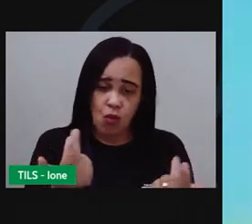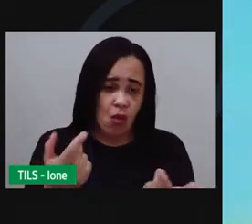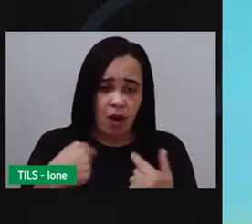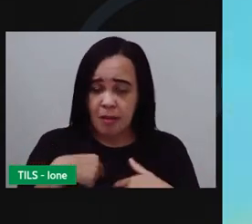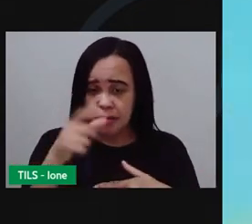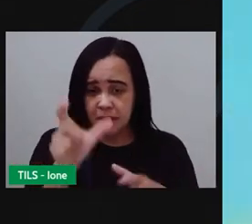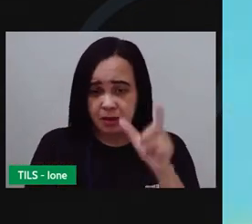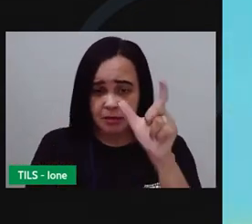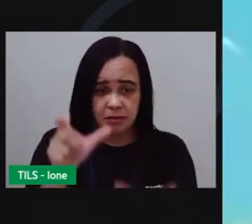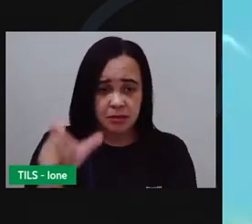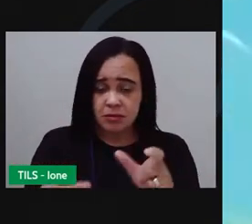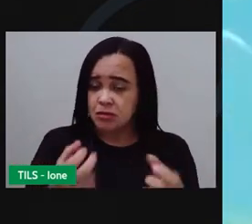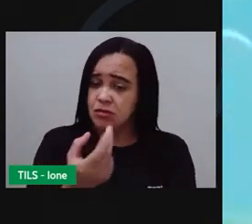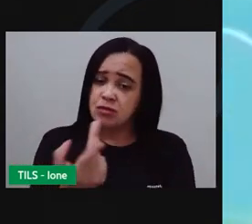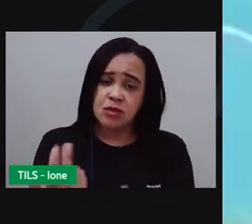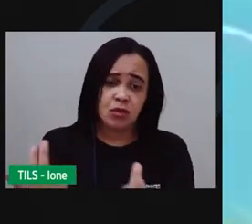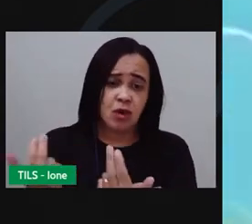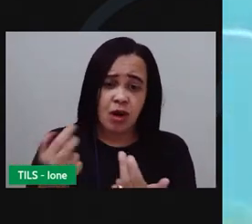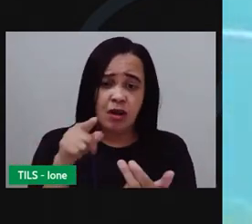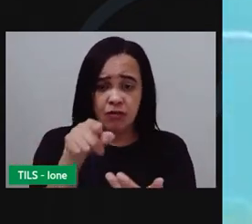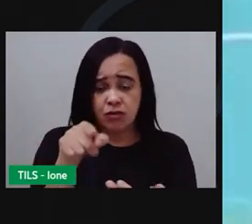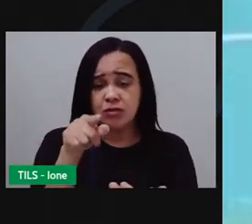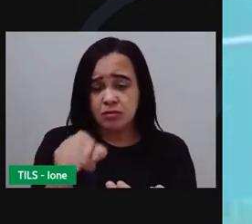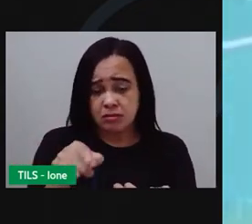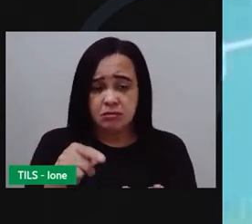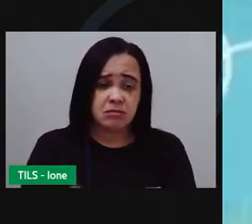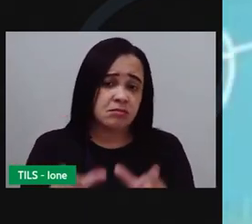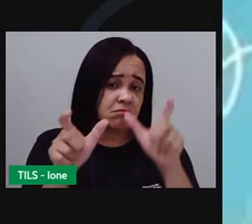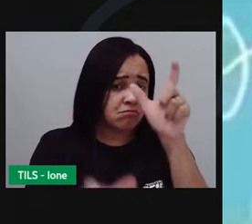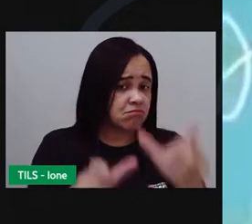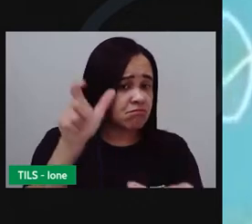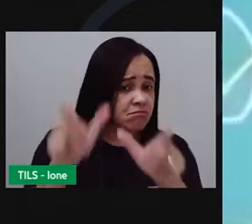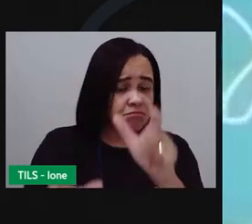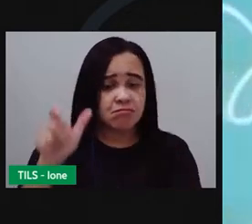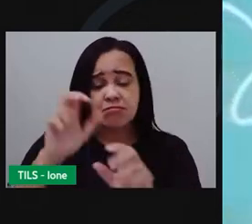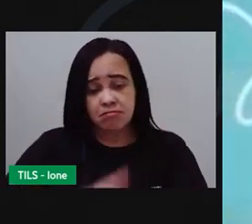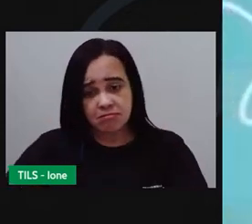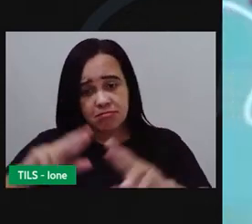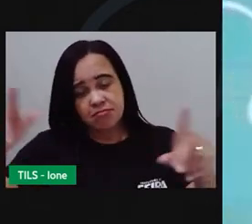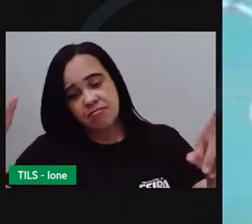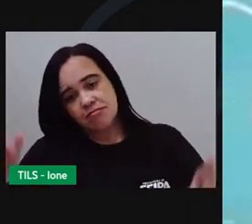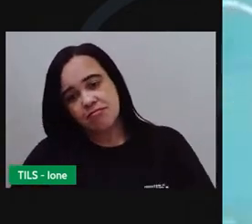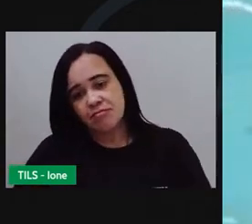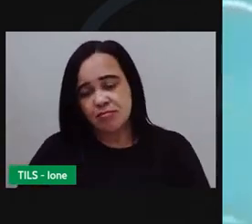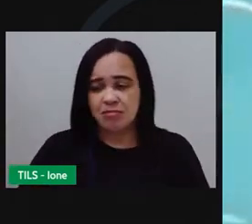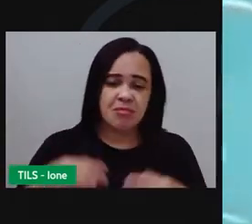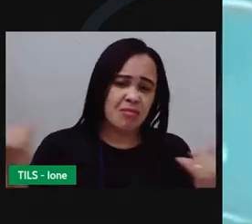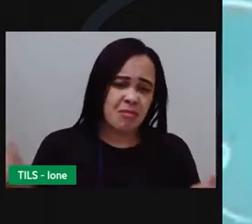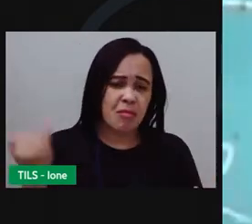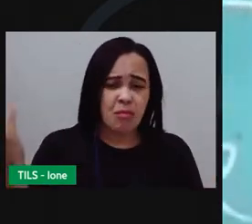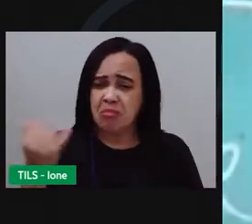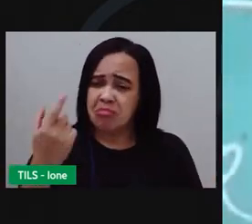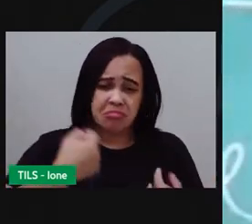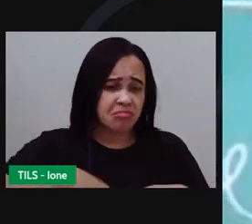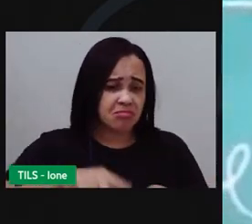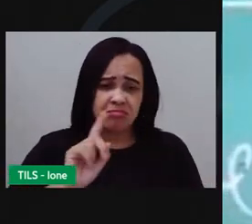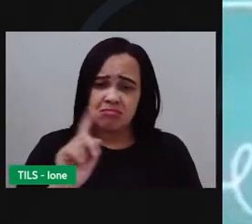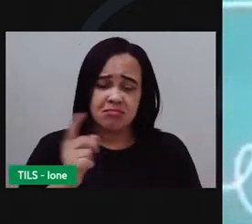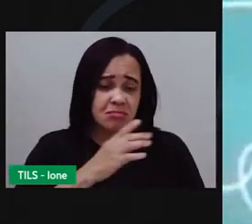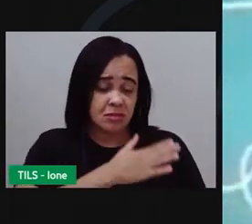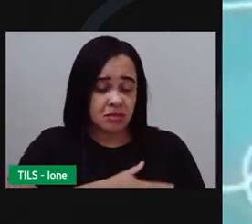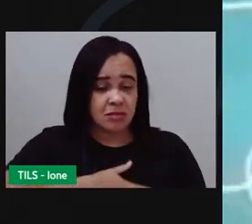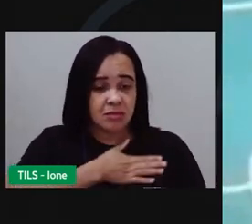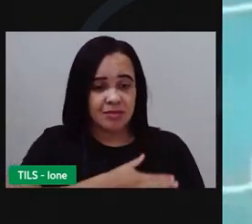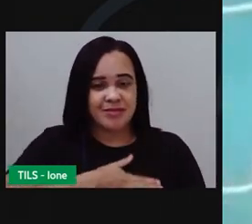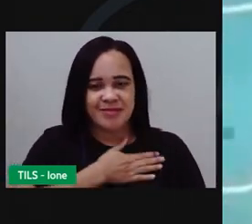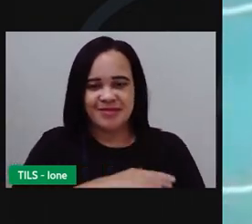eu sei eu não sou igual a você eu também mas nada disso importa pois a gente se gosta e